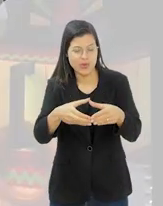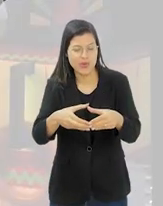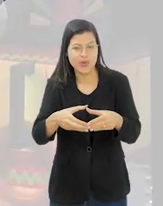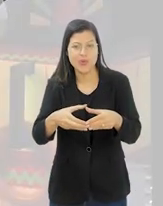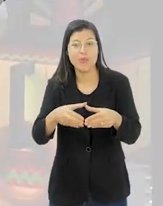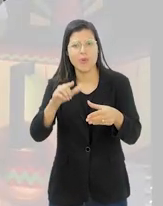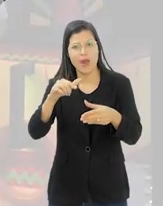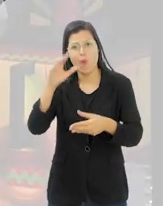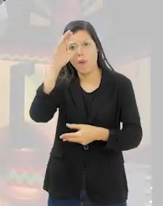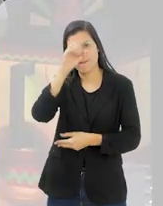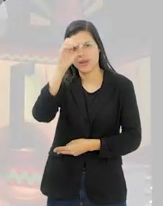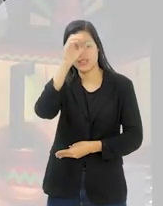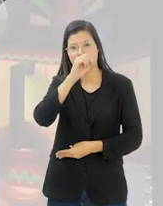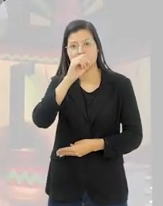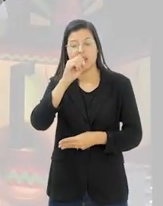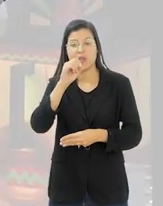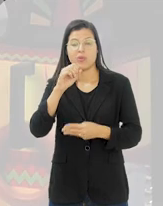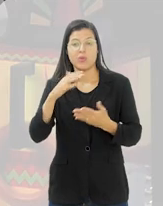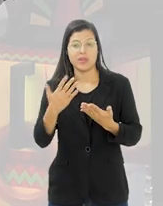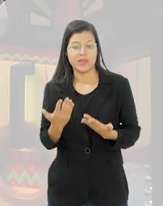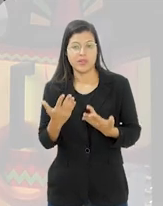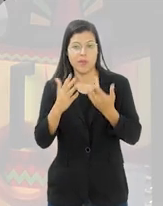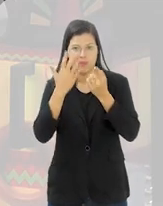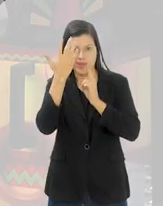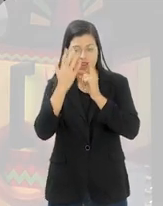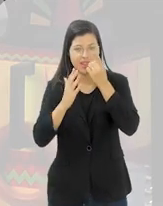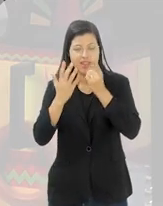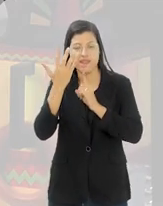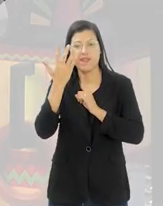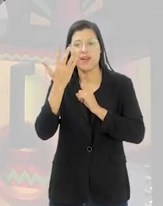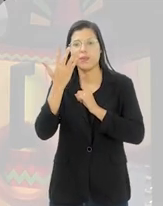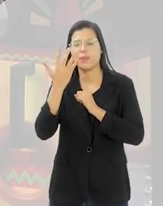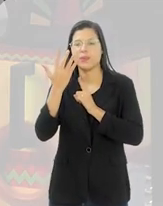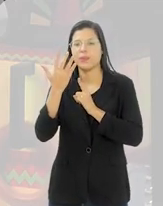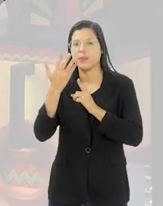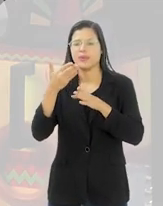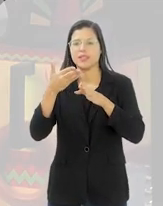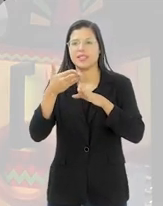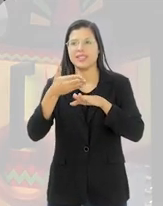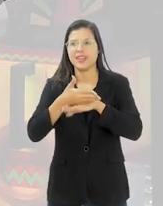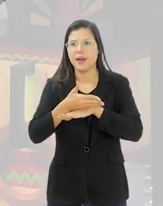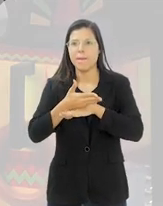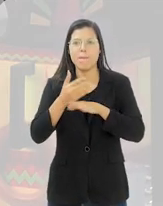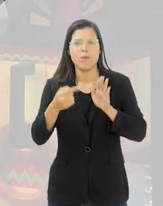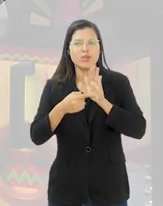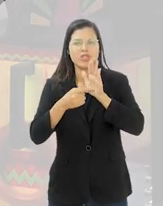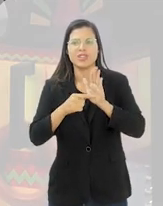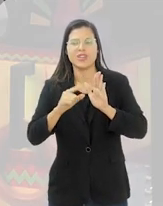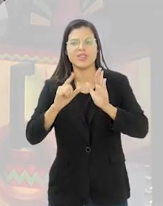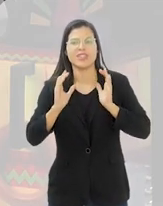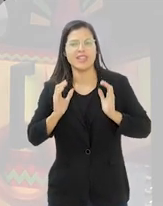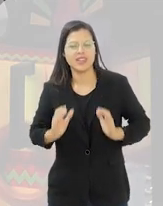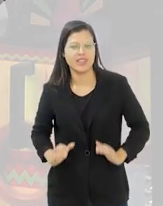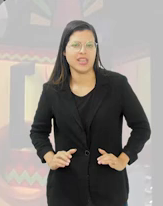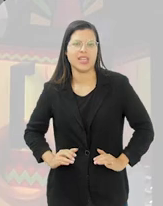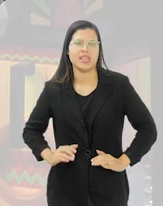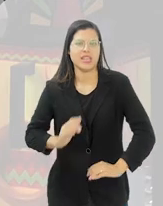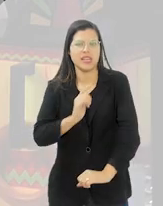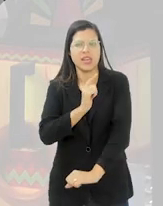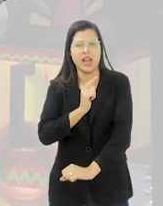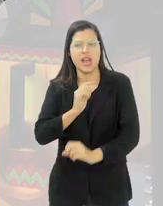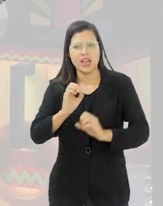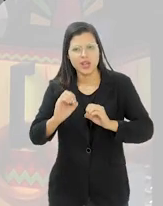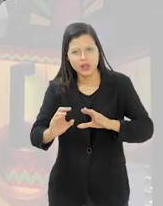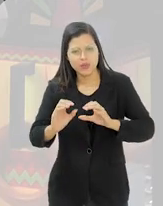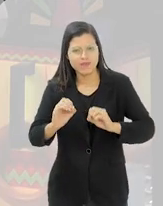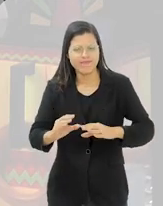e é um aprendizado, né? Então o carnaval ele já chega trazendo cidadania, educando a